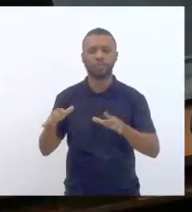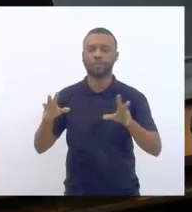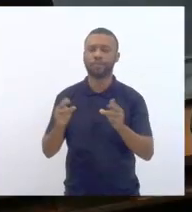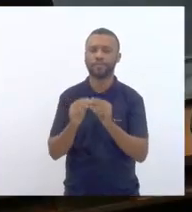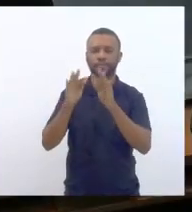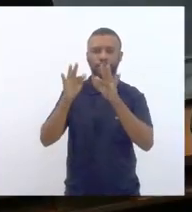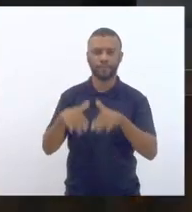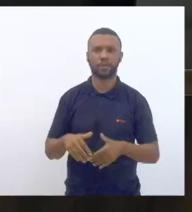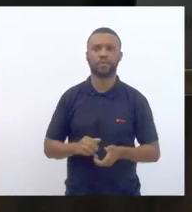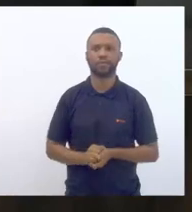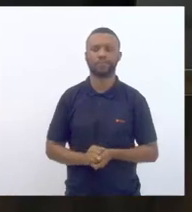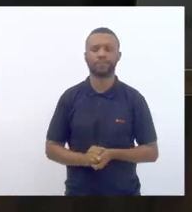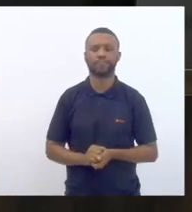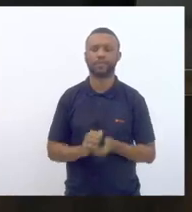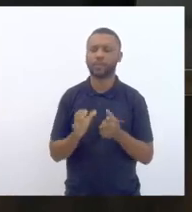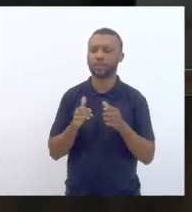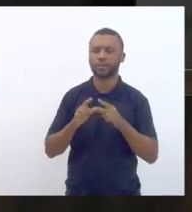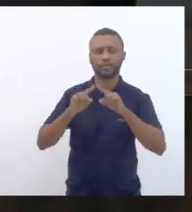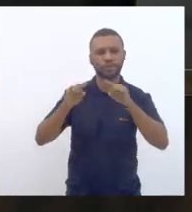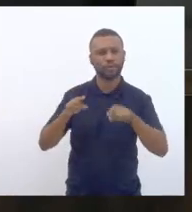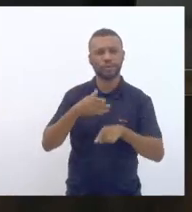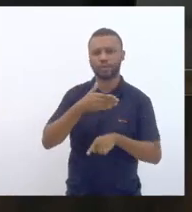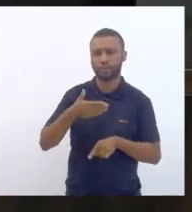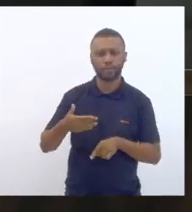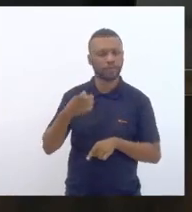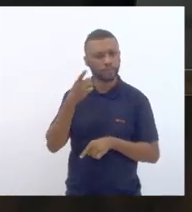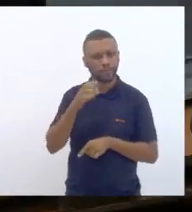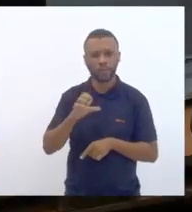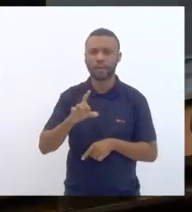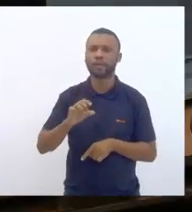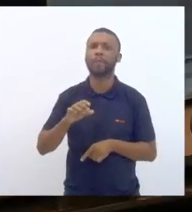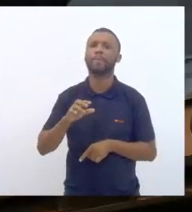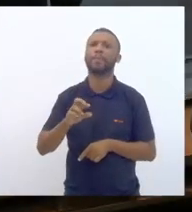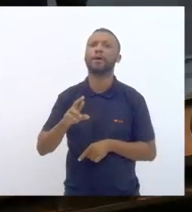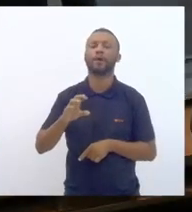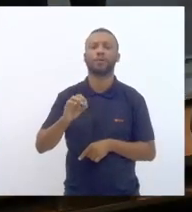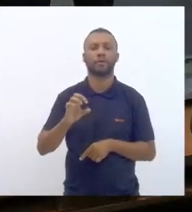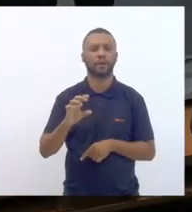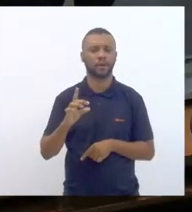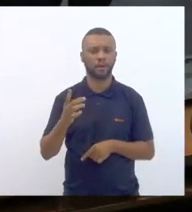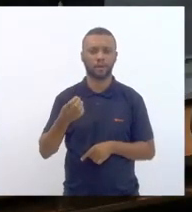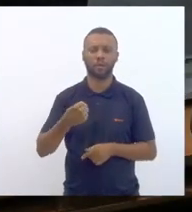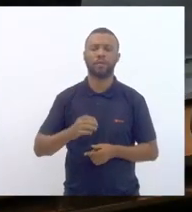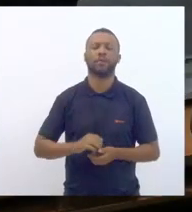redação. Pela Comissão de Servidores Públicos, deputado Eliomar Coelho.